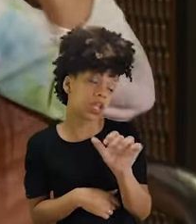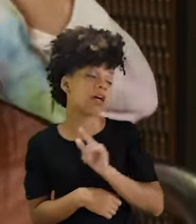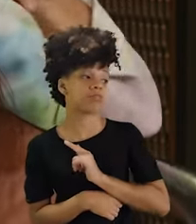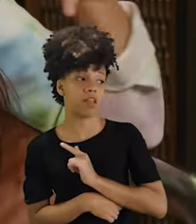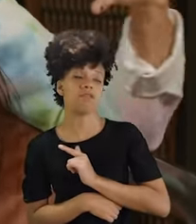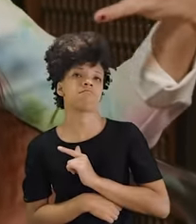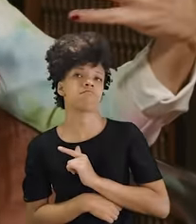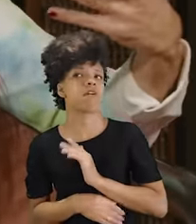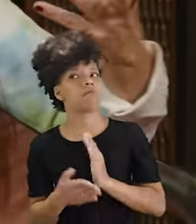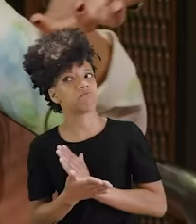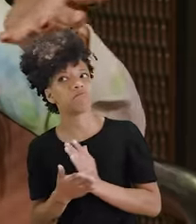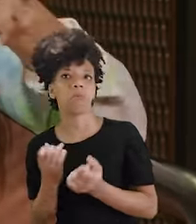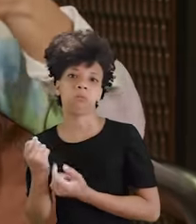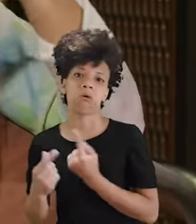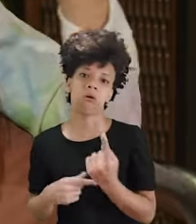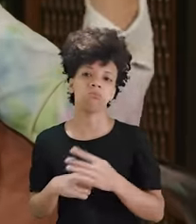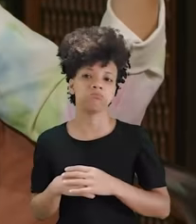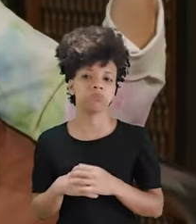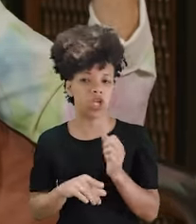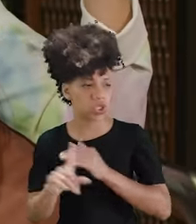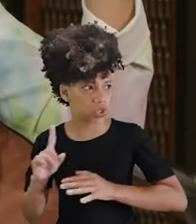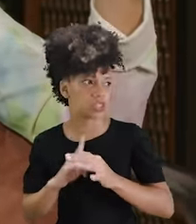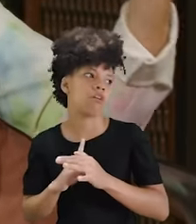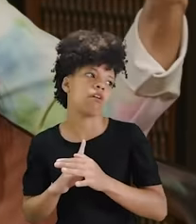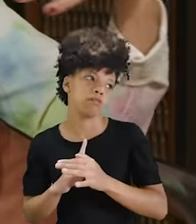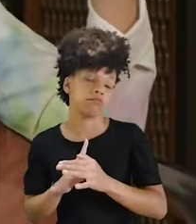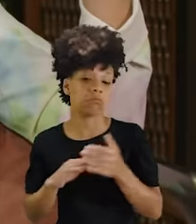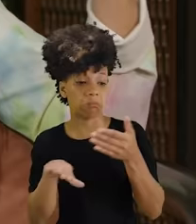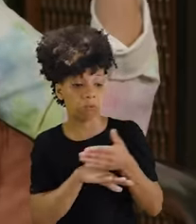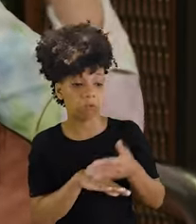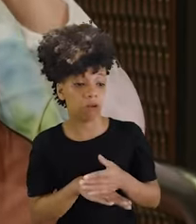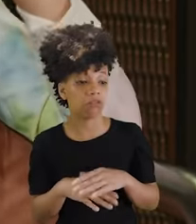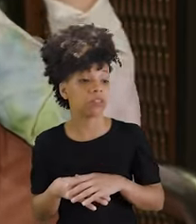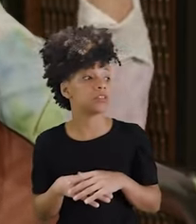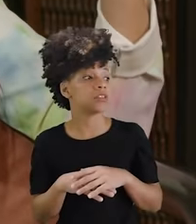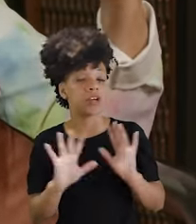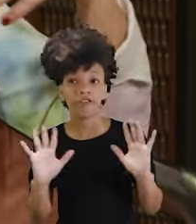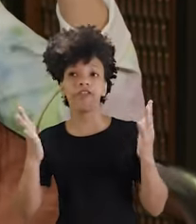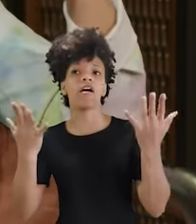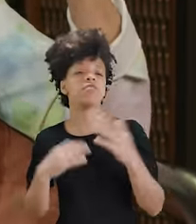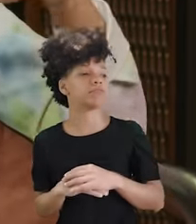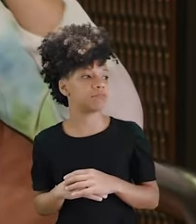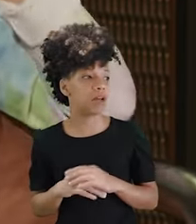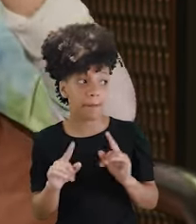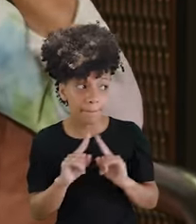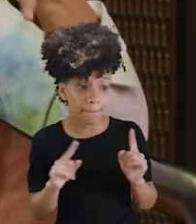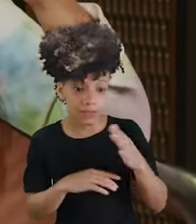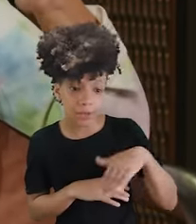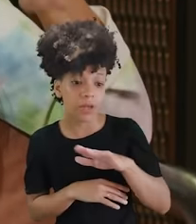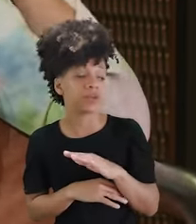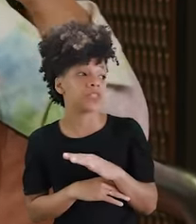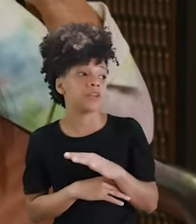tem uma uma parte deles que são mais sociais sociáveis e tal e volta as festas